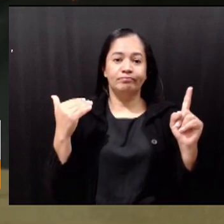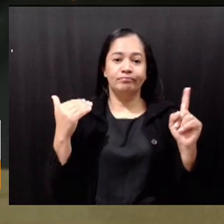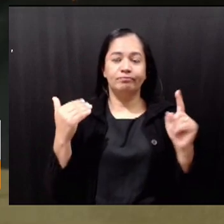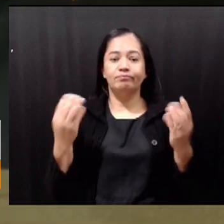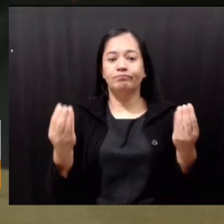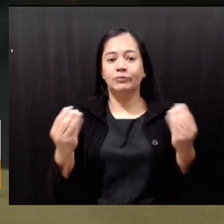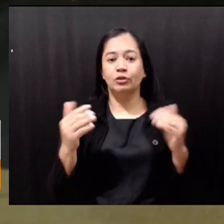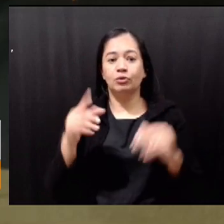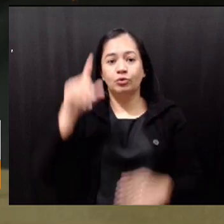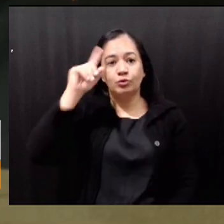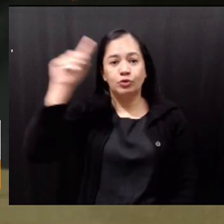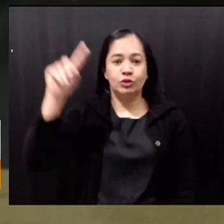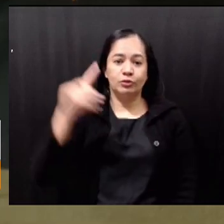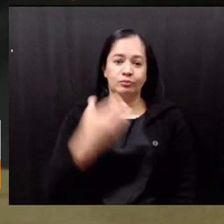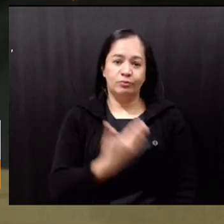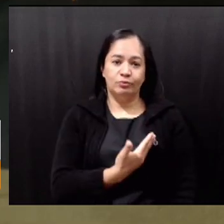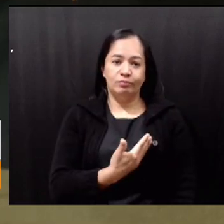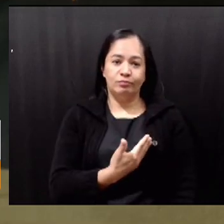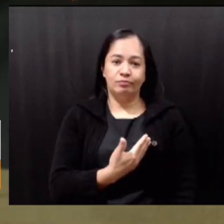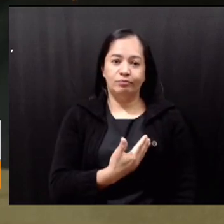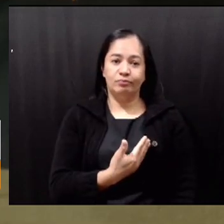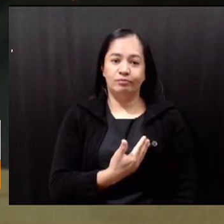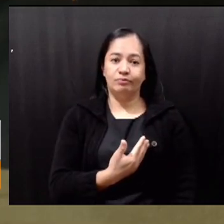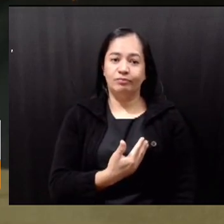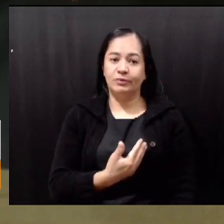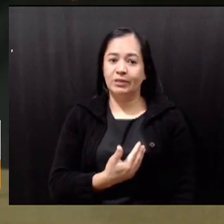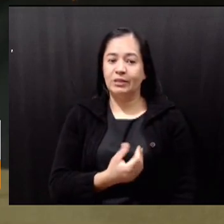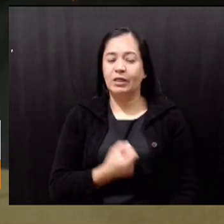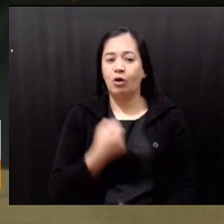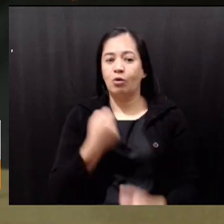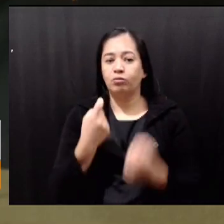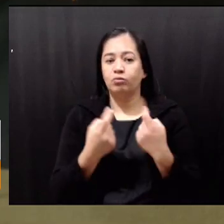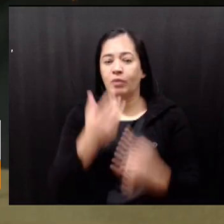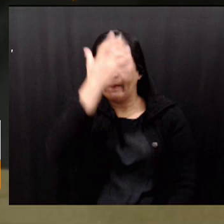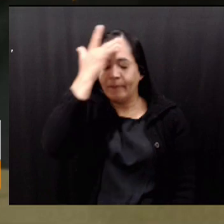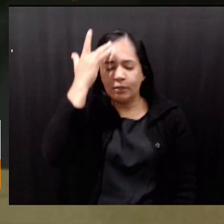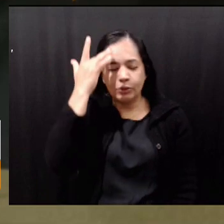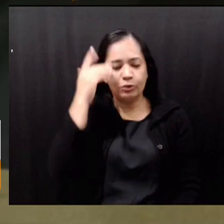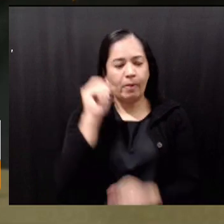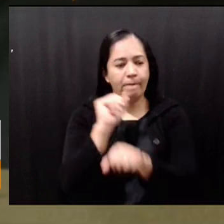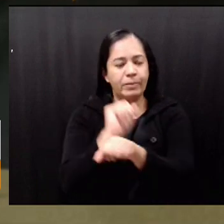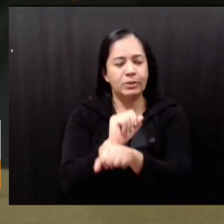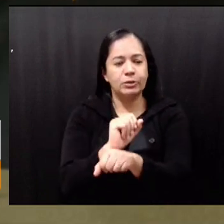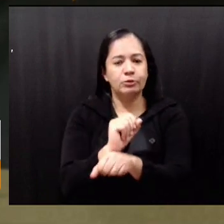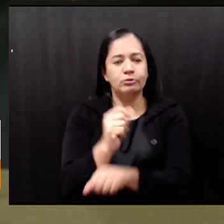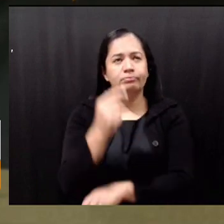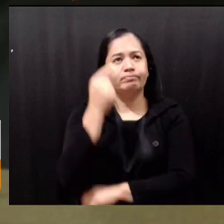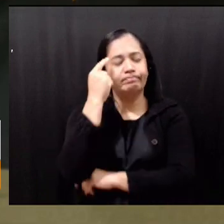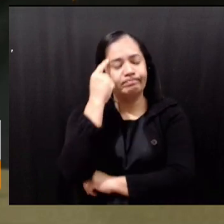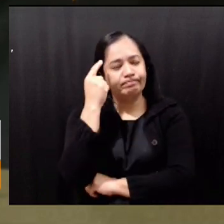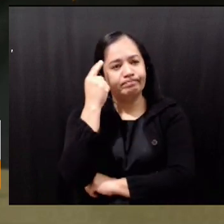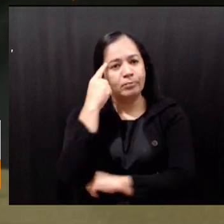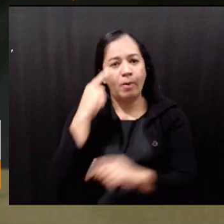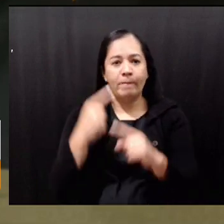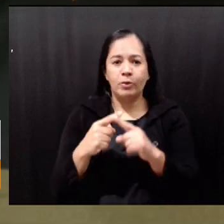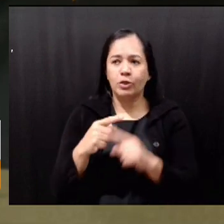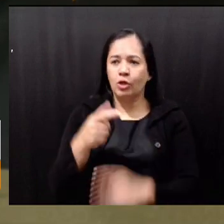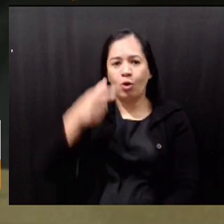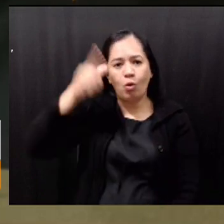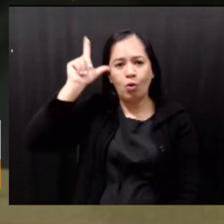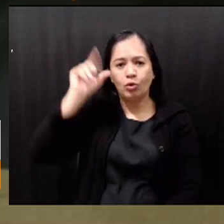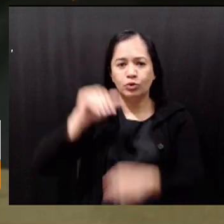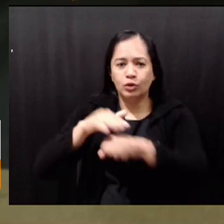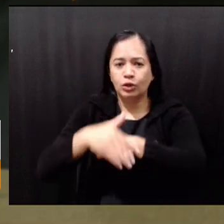eu acho que fez muita gente parar para pensar, porque eu estava olhando a rede social, né, ontem à noite, quando vi a